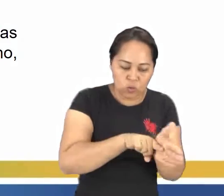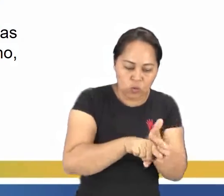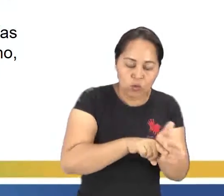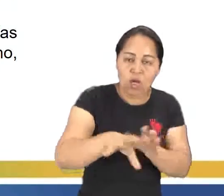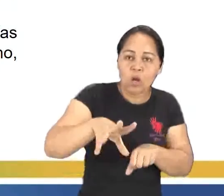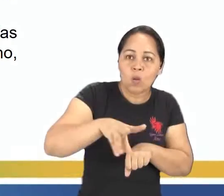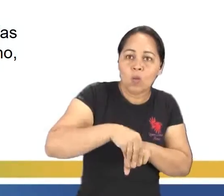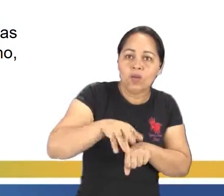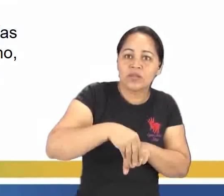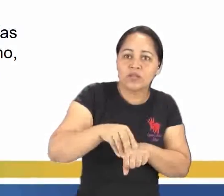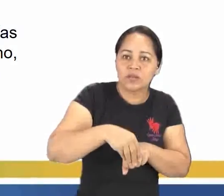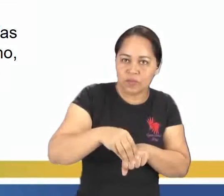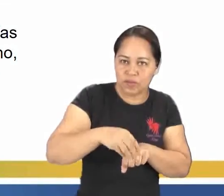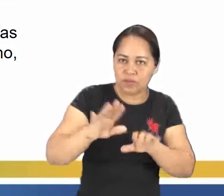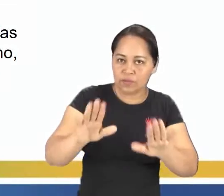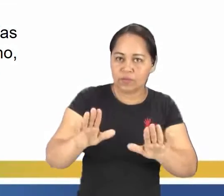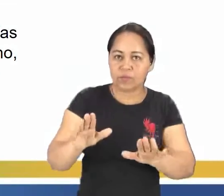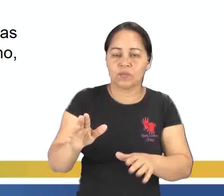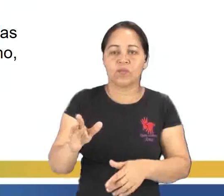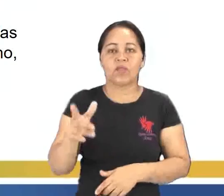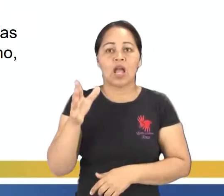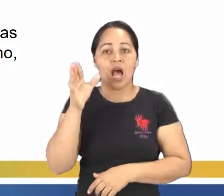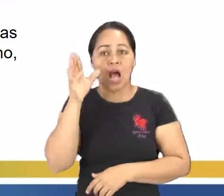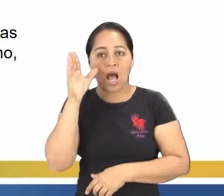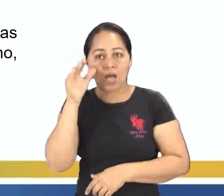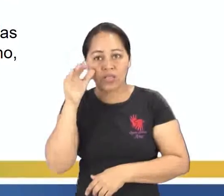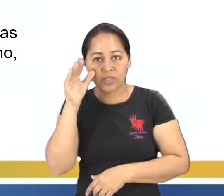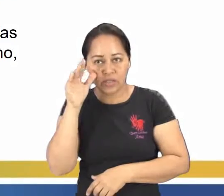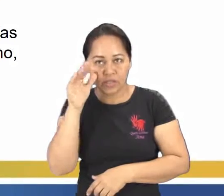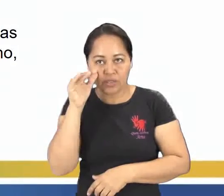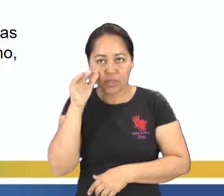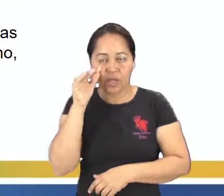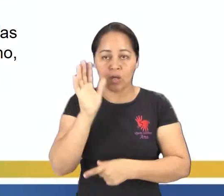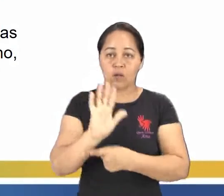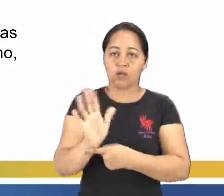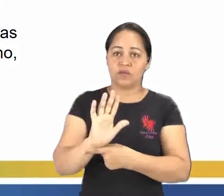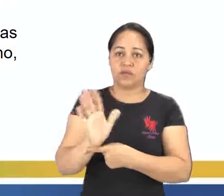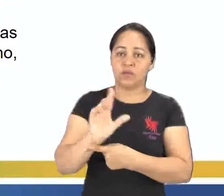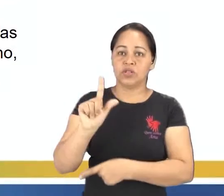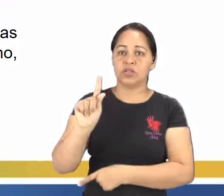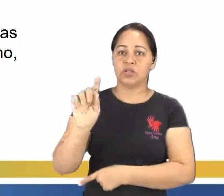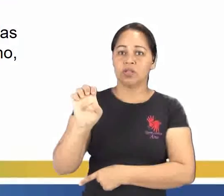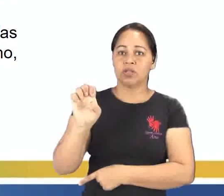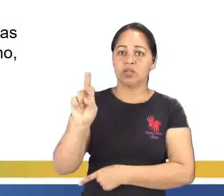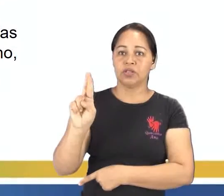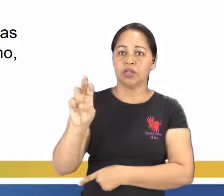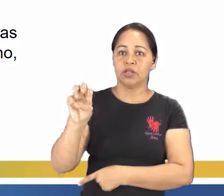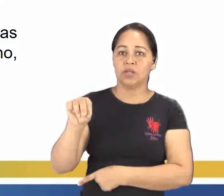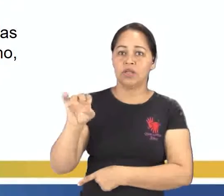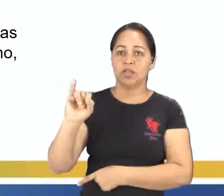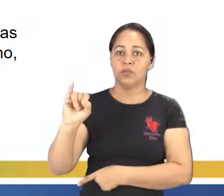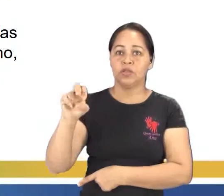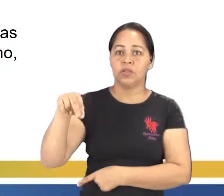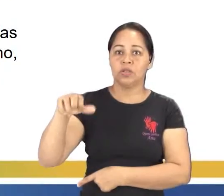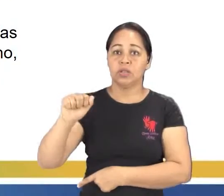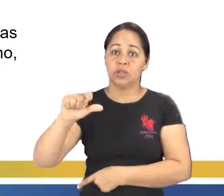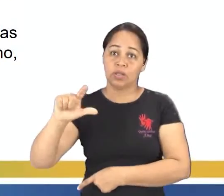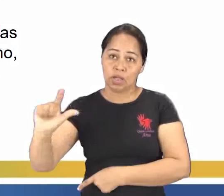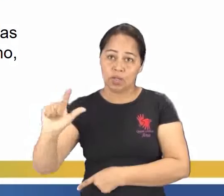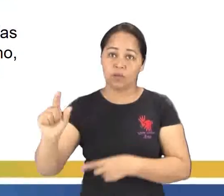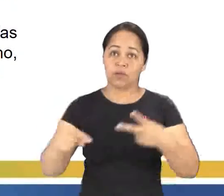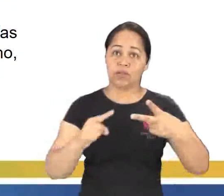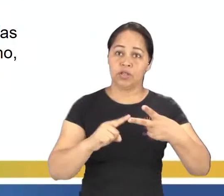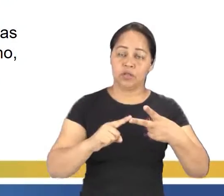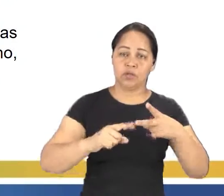conhecimentos? Assistam aos filmes Germinal e O Crime do Padre Amaro, que tem aí